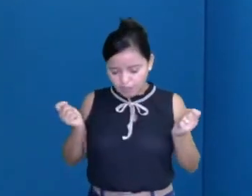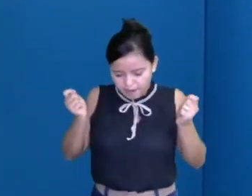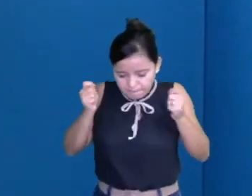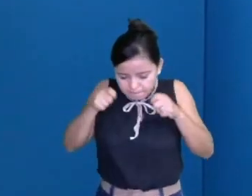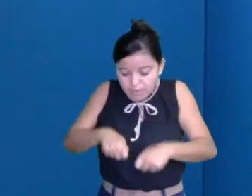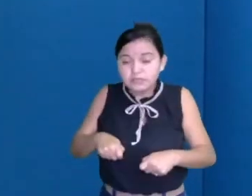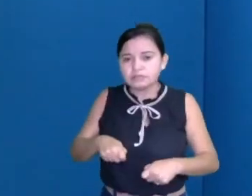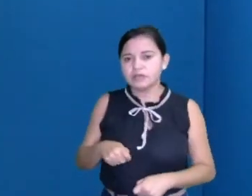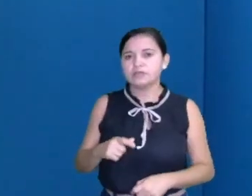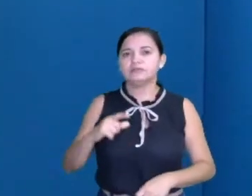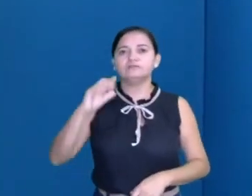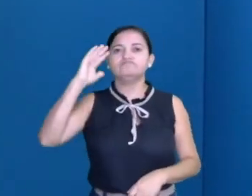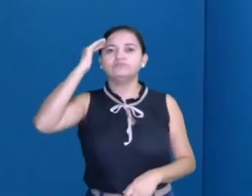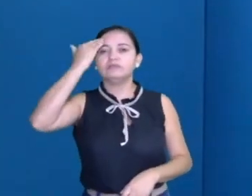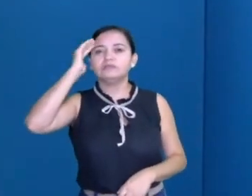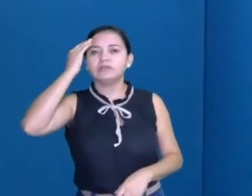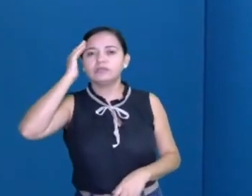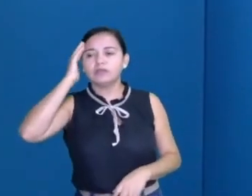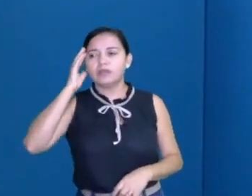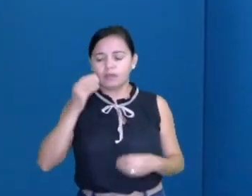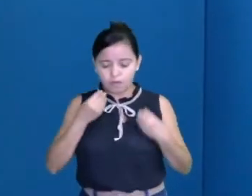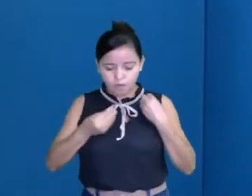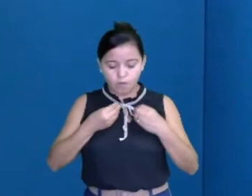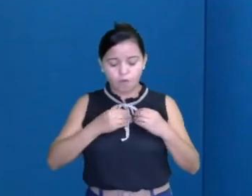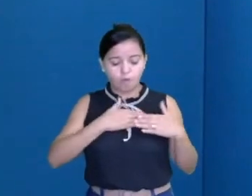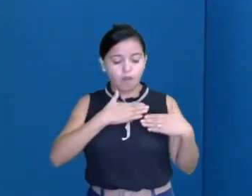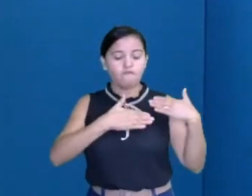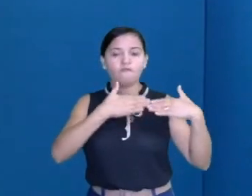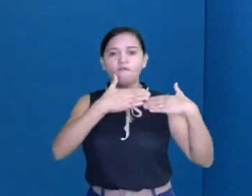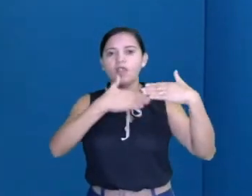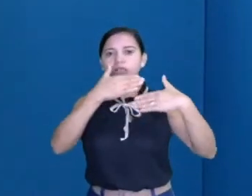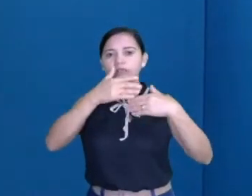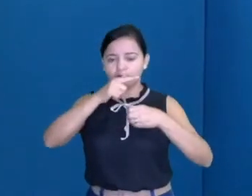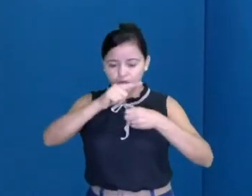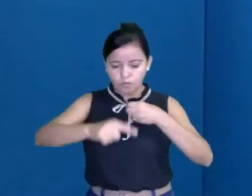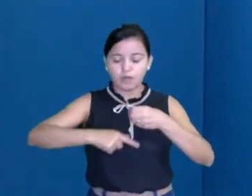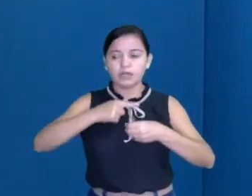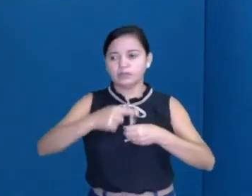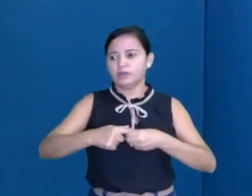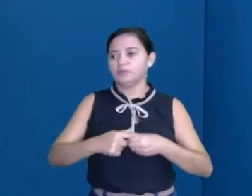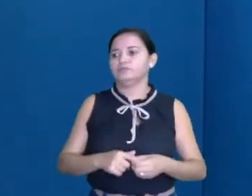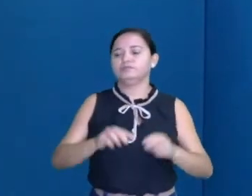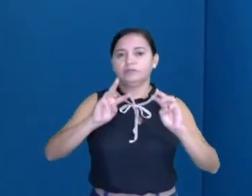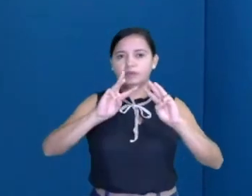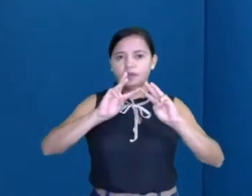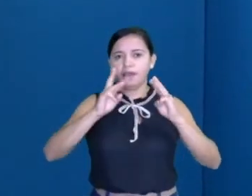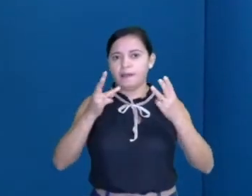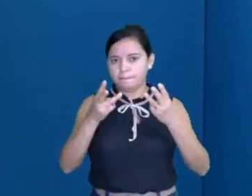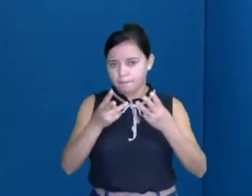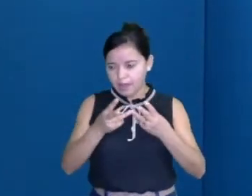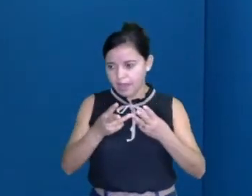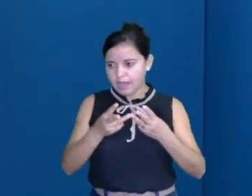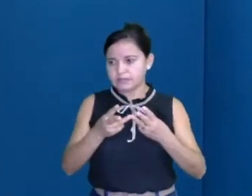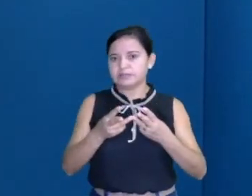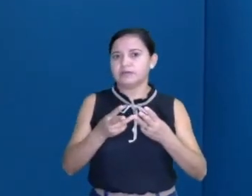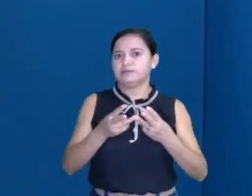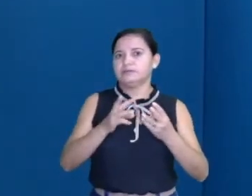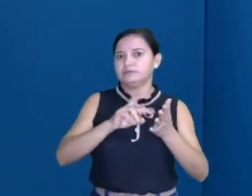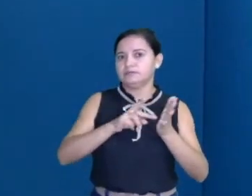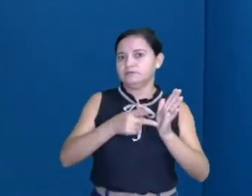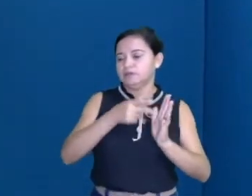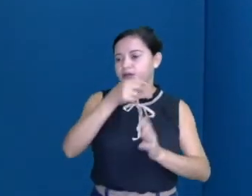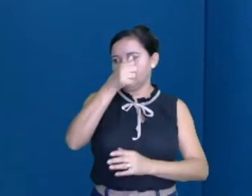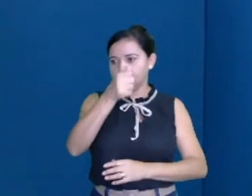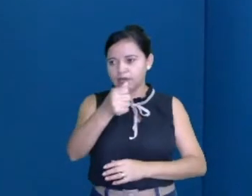inteligível essa própria evolução do modelo atômico. Então eu teria, vamos dizer, a massa, que está representada pela letra A,